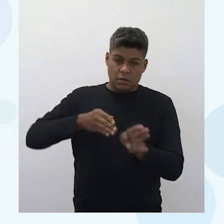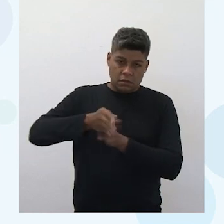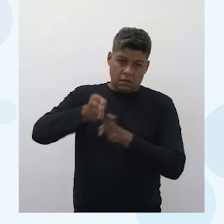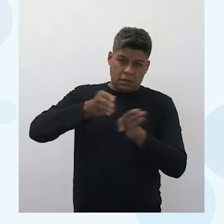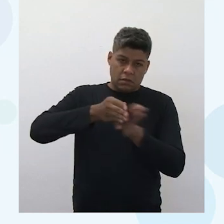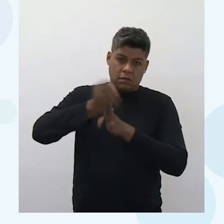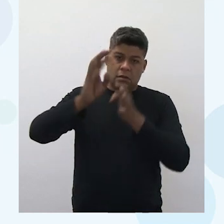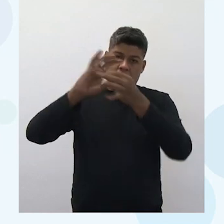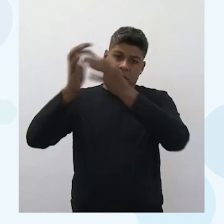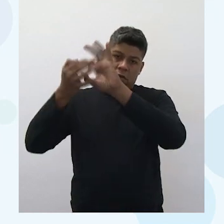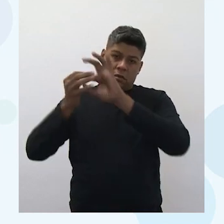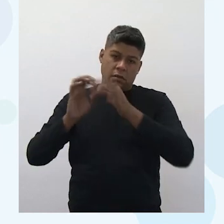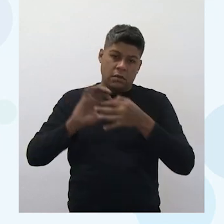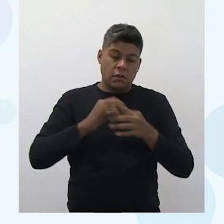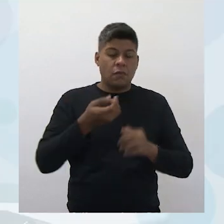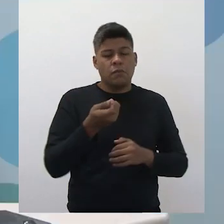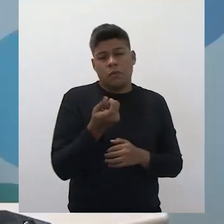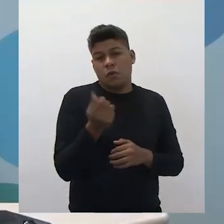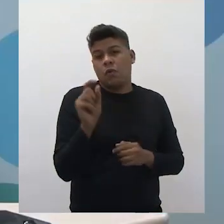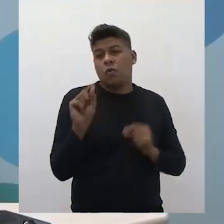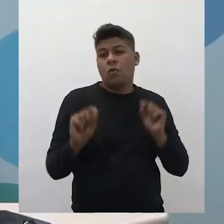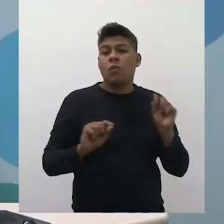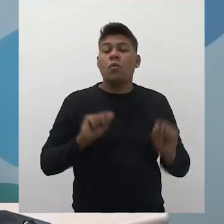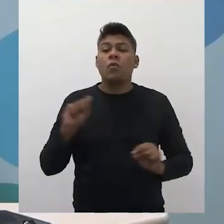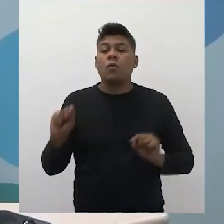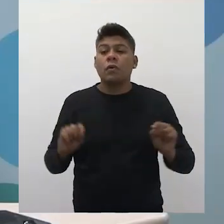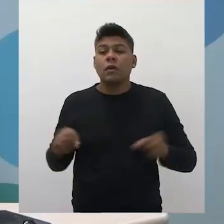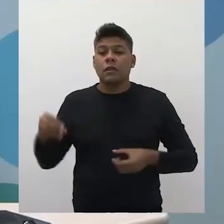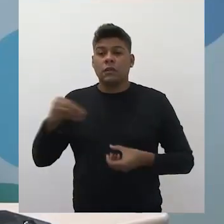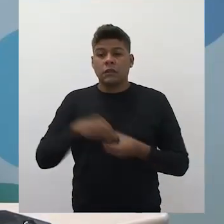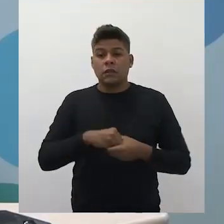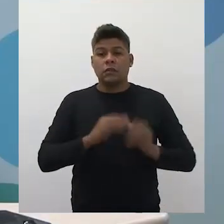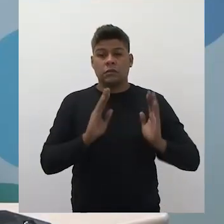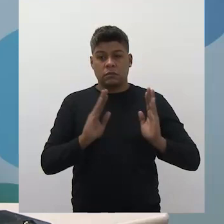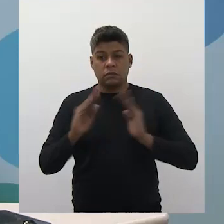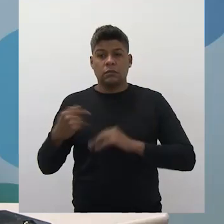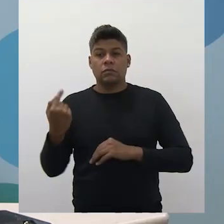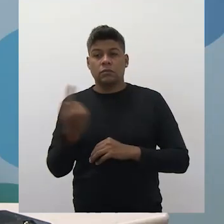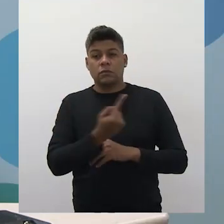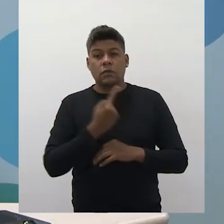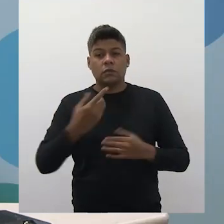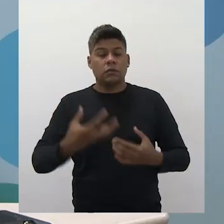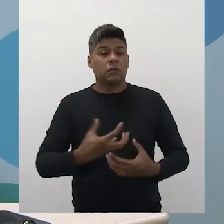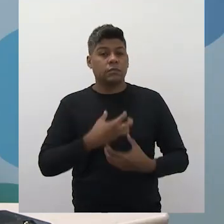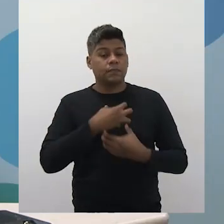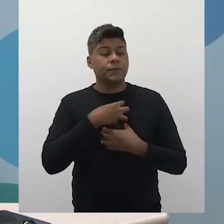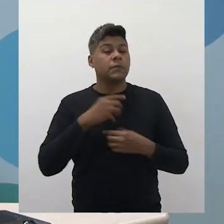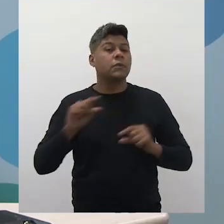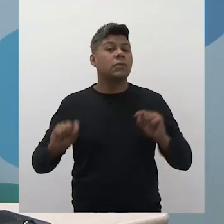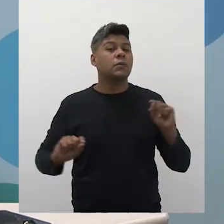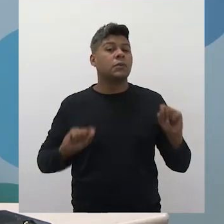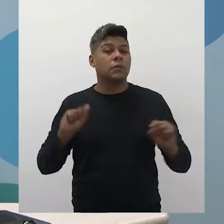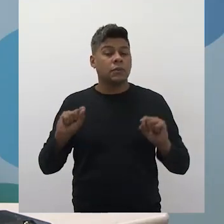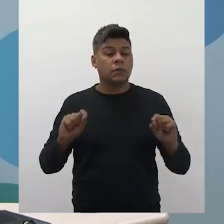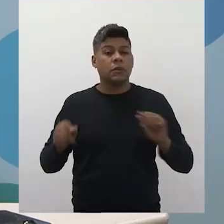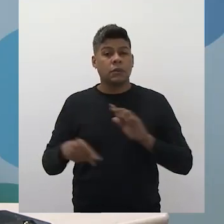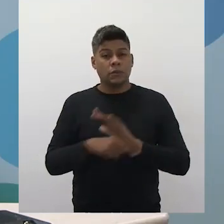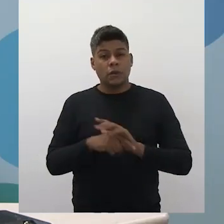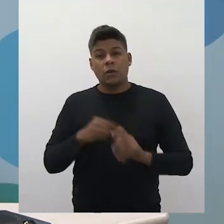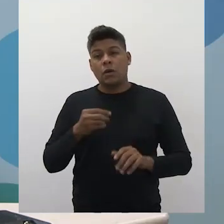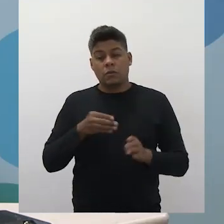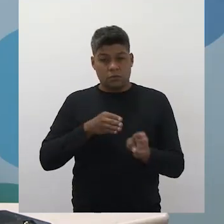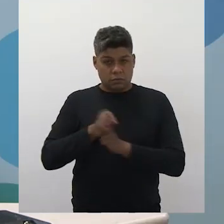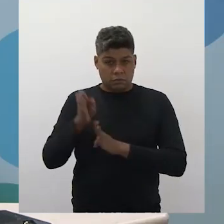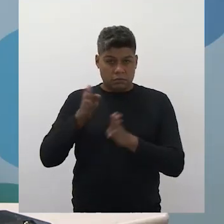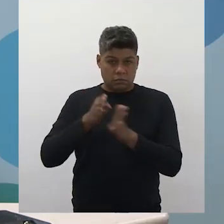de Matemática, nós vamos fazer um pouco da questão, adentrar no percurso nosso, da sensibilização, né? Considerando as duas